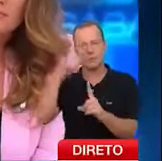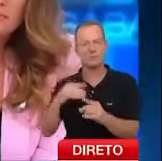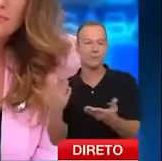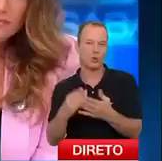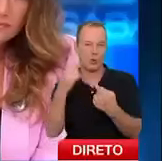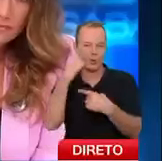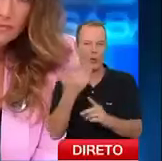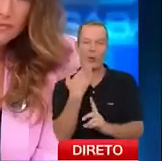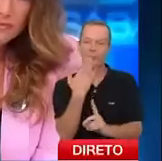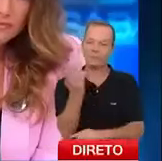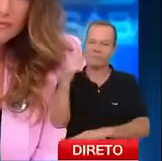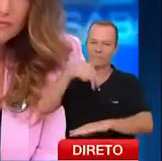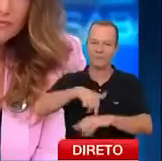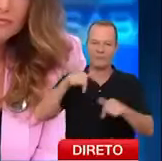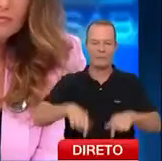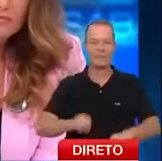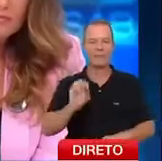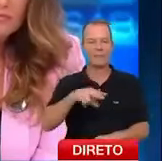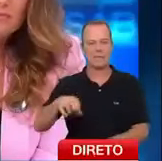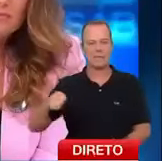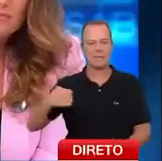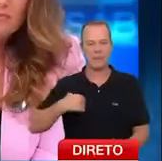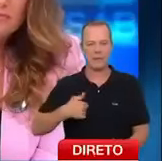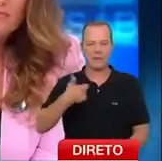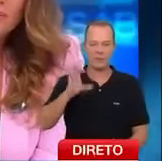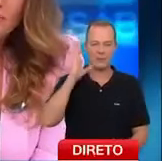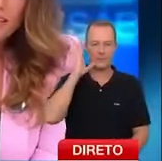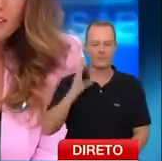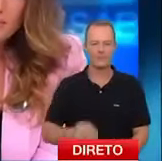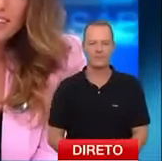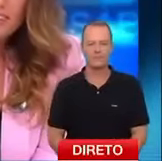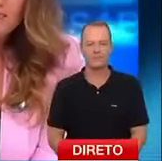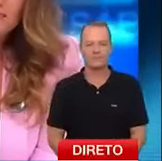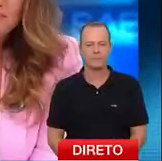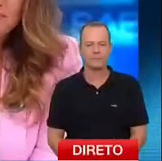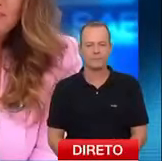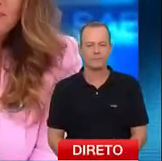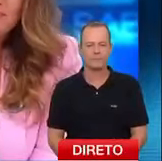obrigada pela sua presença neste CNN sábado e uma boa tarde obrigada boa tarde